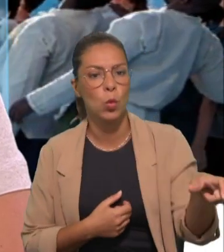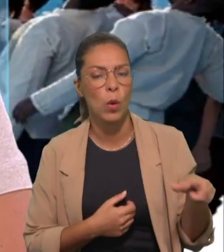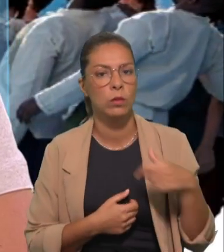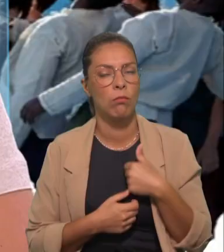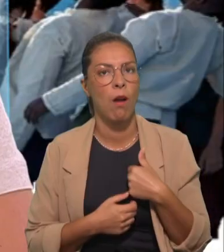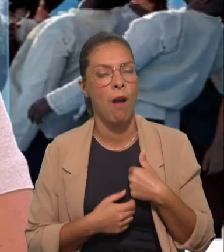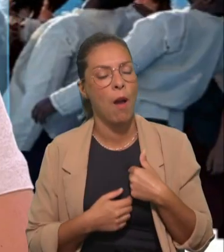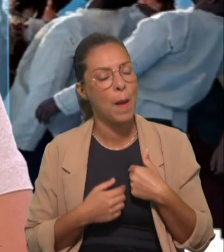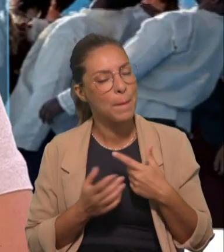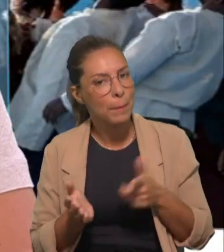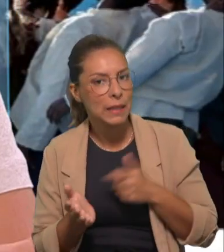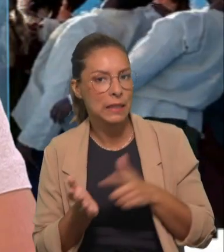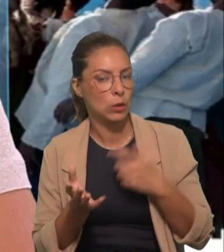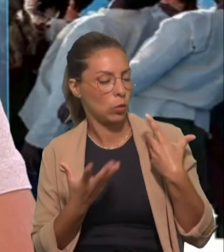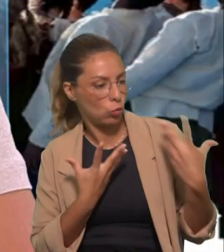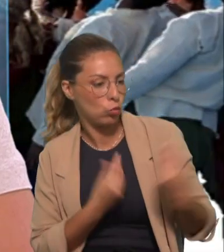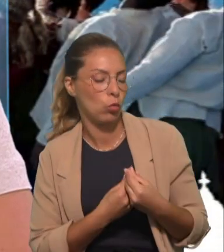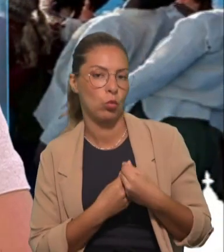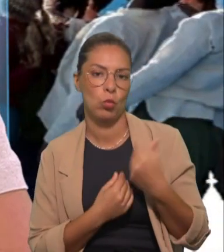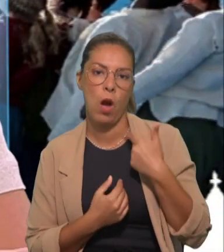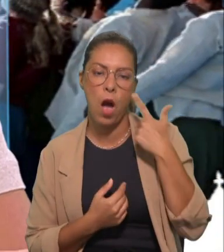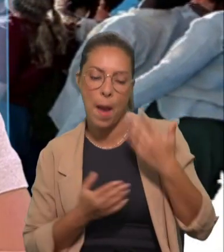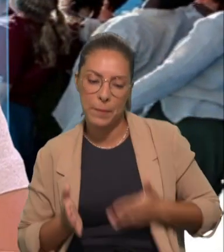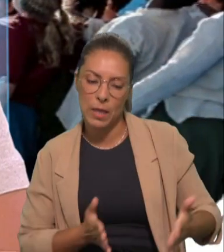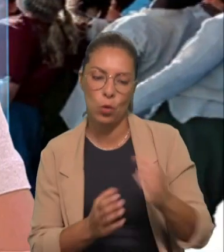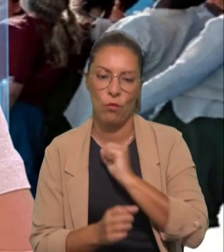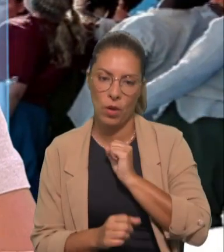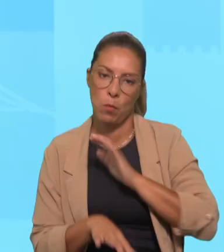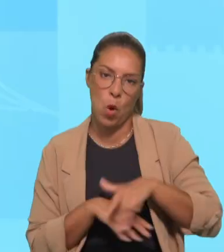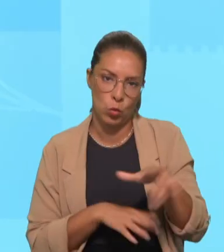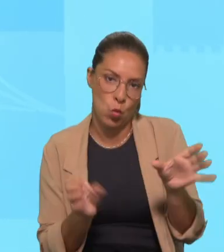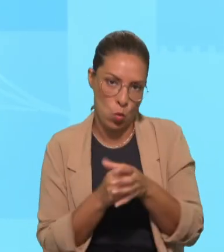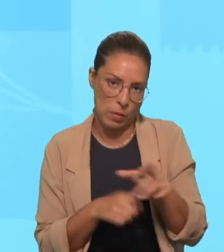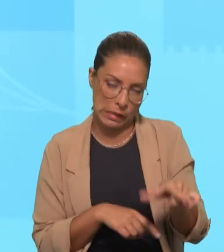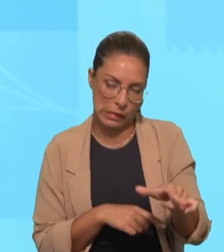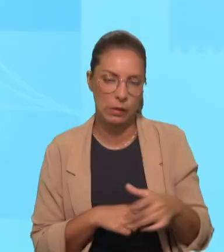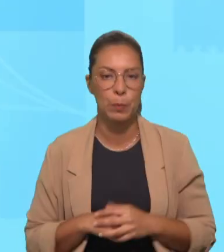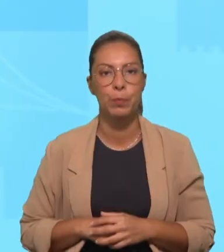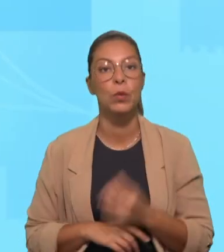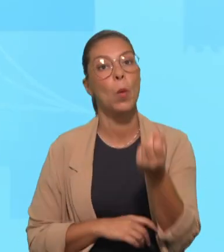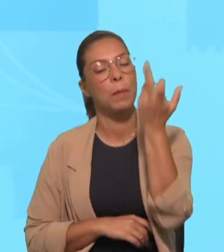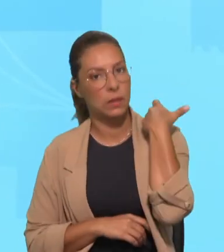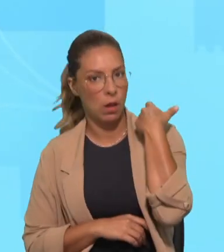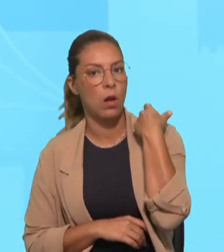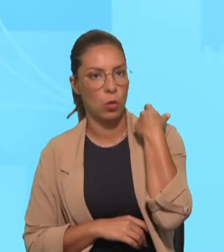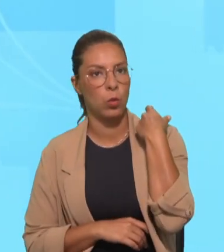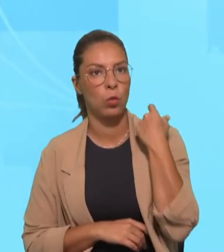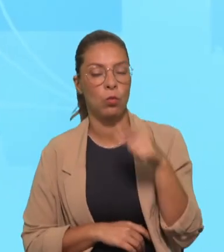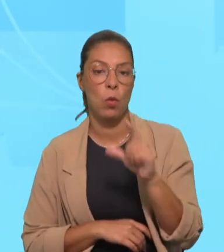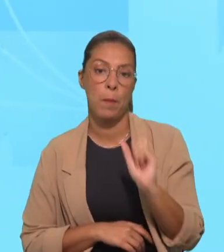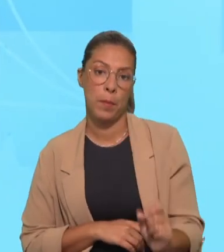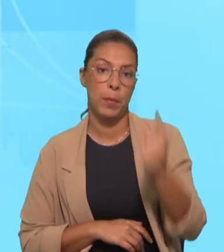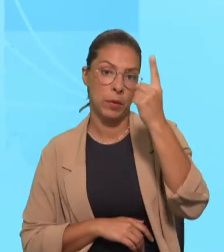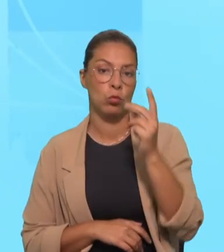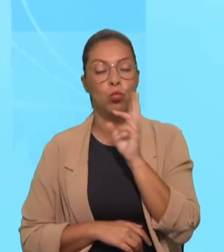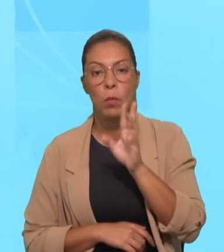inevitáveis e têm de estar comigo. No teu Vem percurso. dos Jovens Sem Fronteiras. Sim. Sei que o ano passado te iniciaste, e vou-te tratar